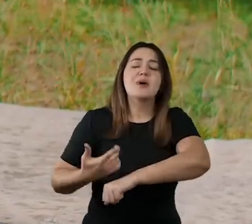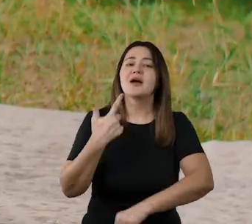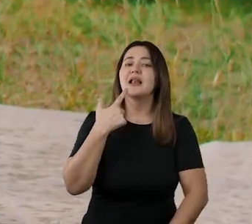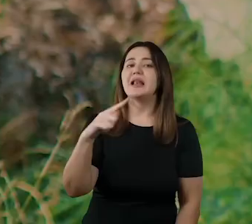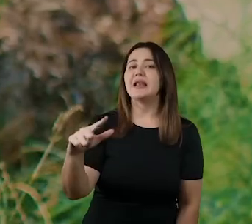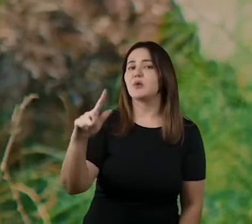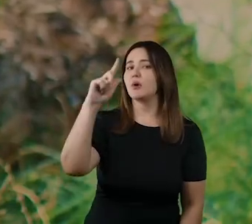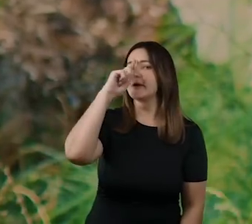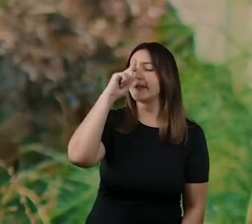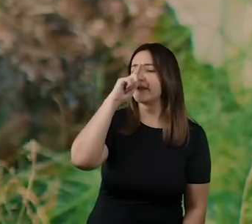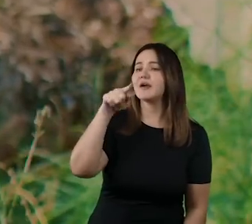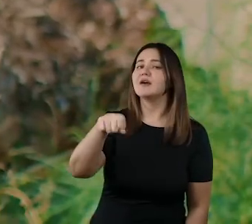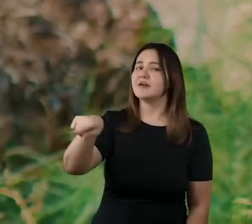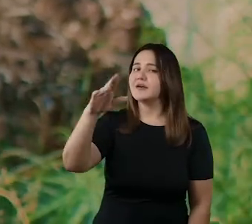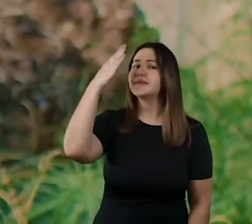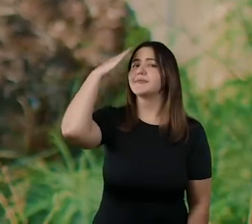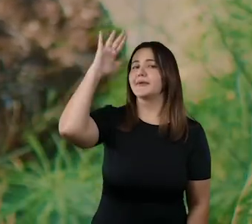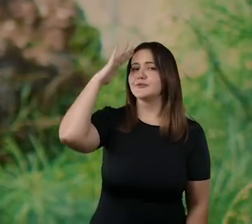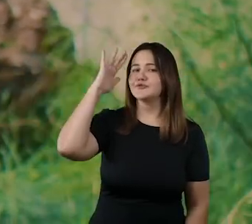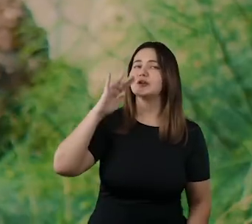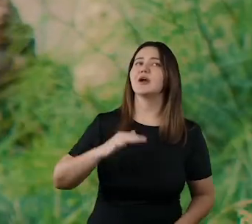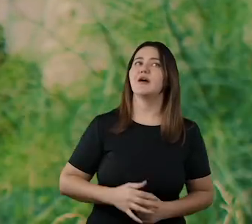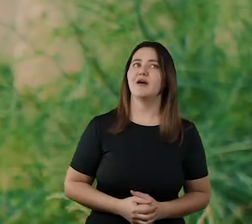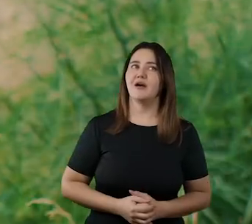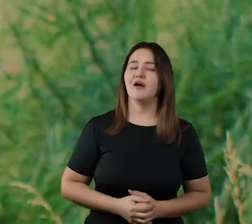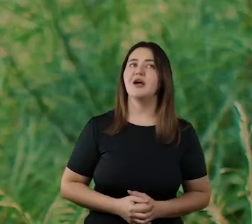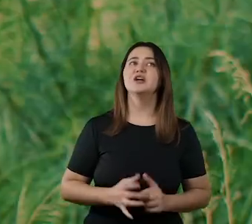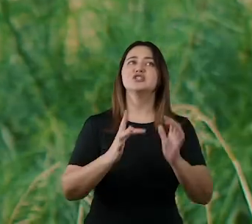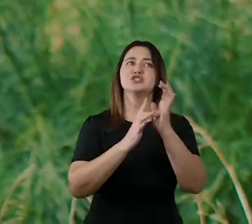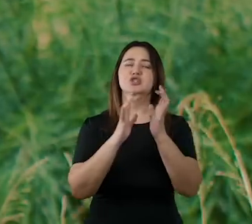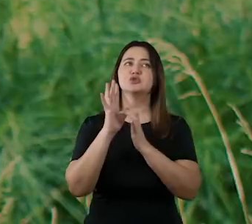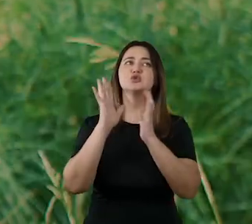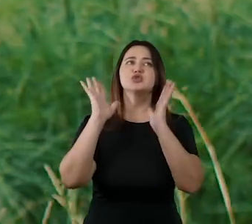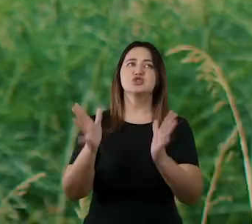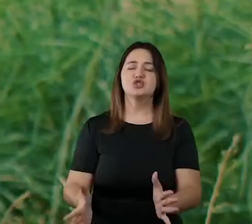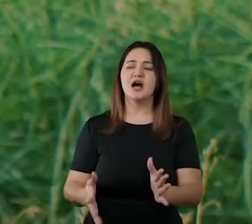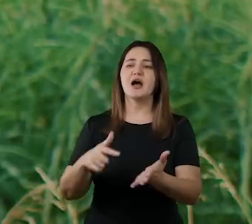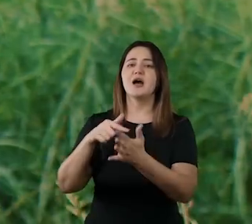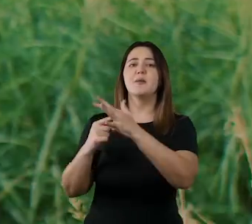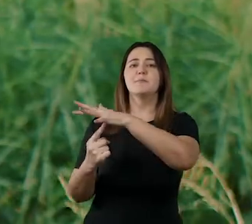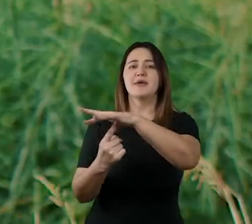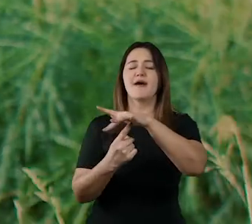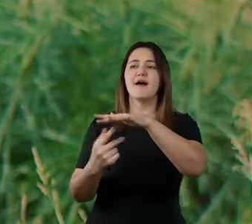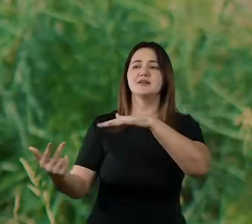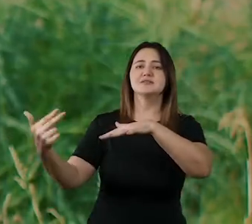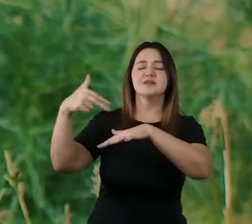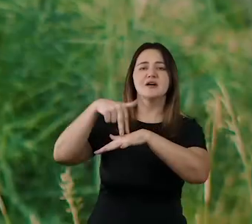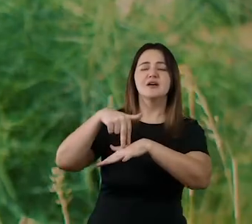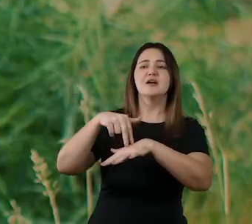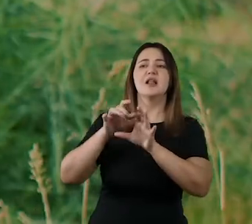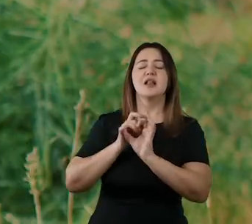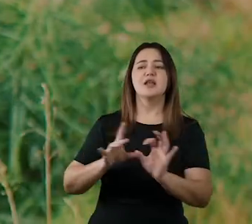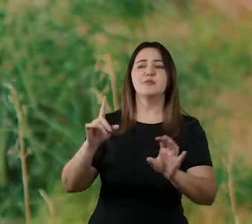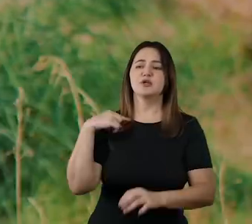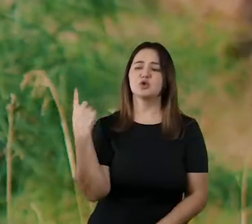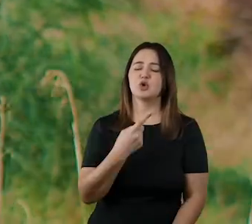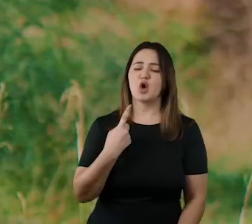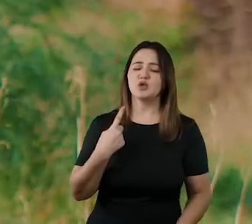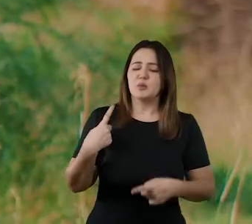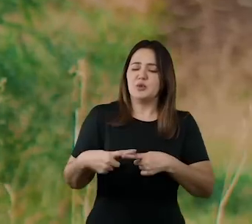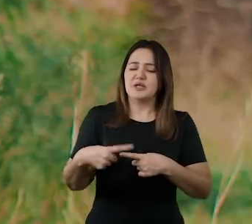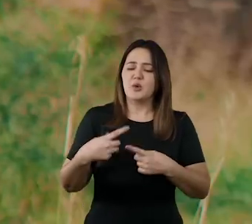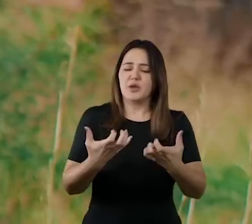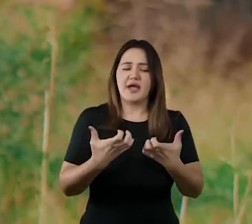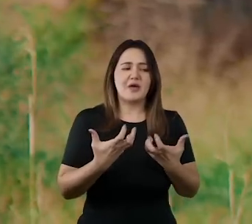muito sentido. Jesus já trouxe vocês para a ágora e comprou a libertação. Por que vocês vão voltar agora da ágora